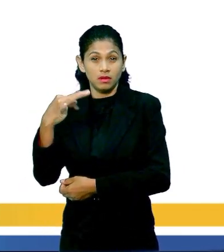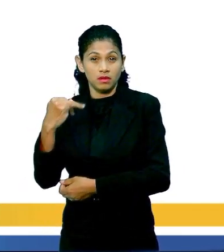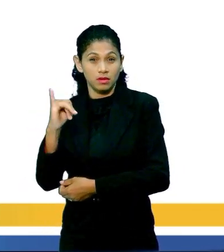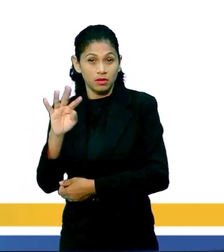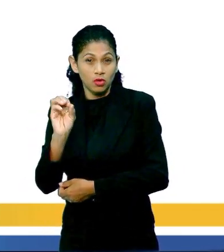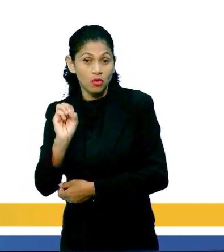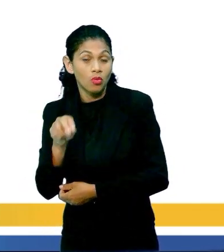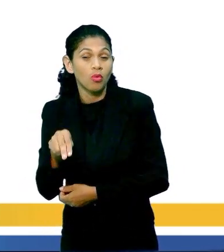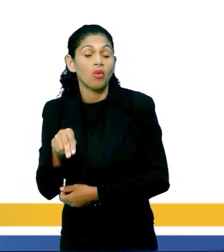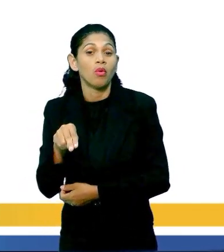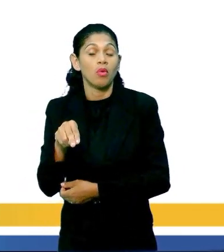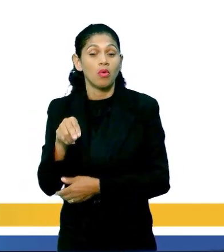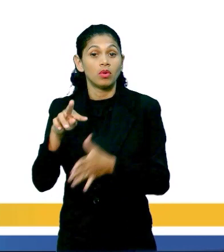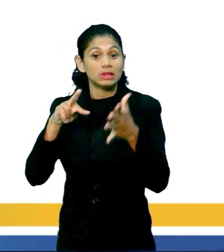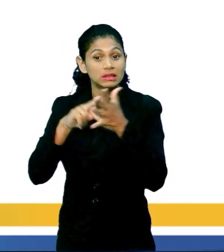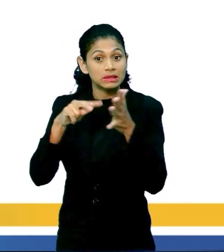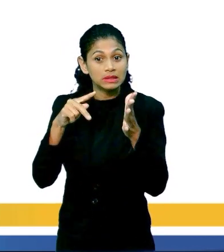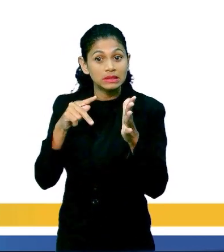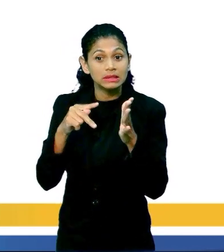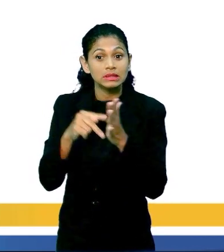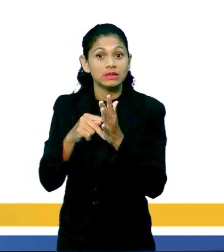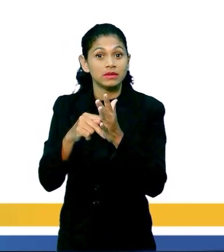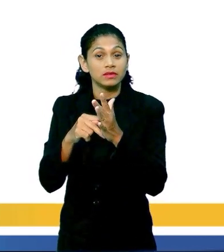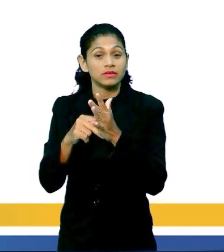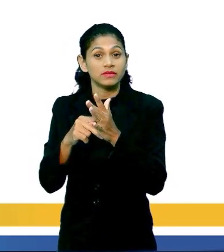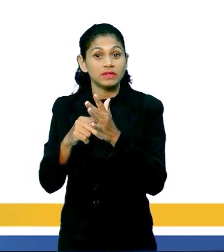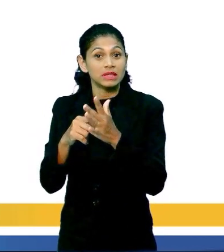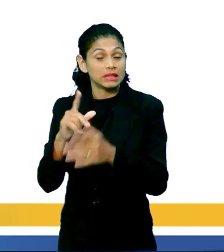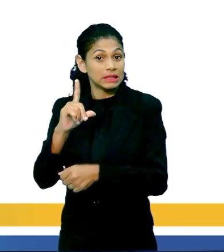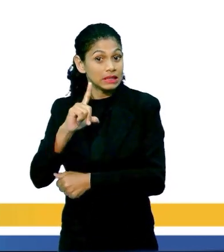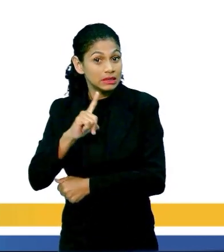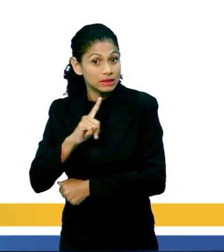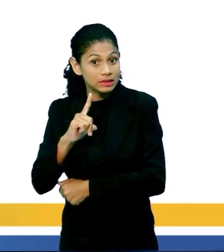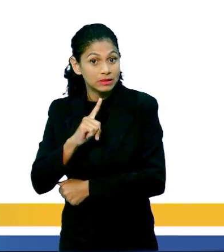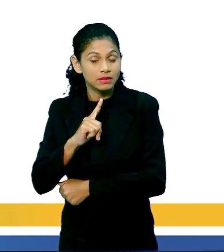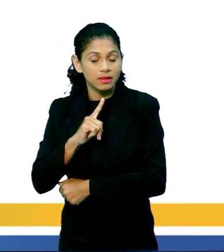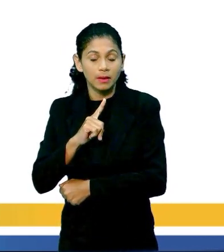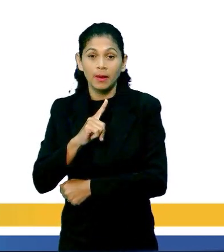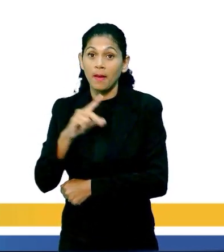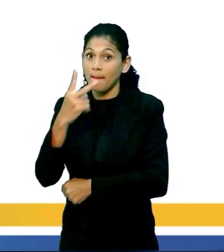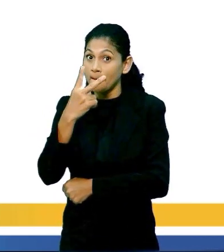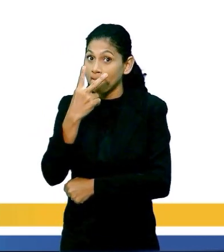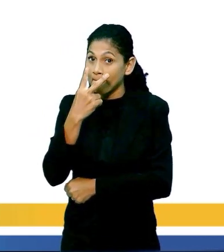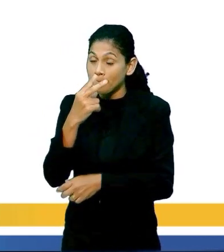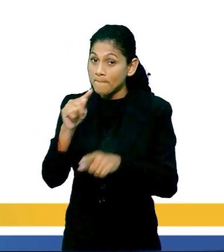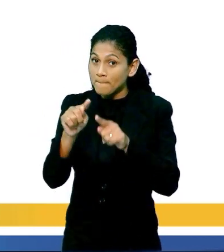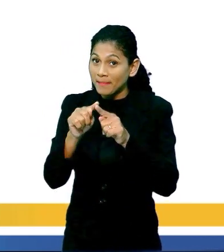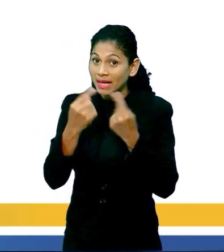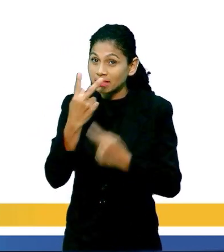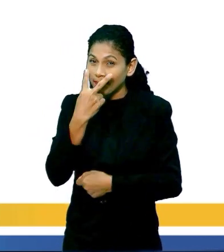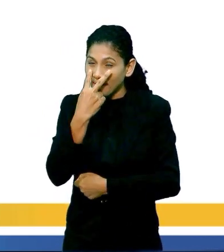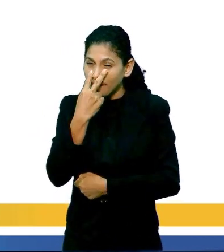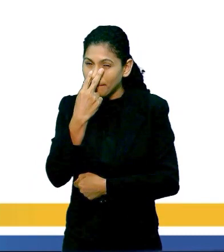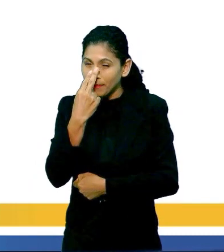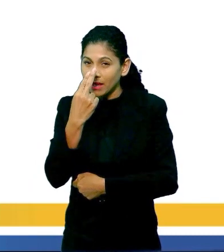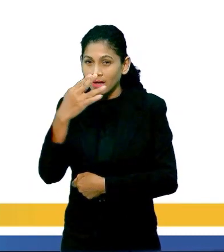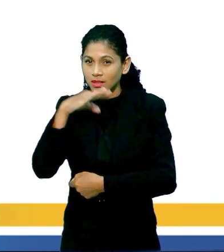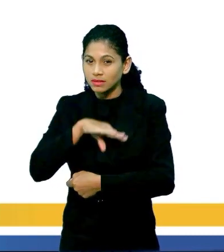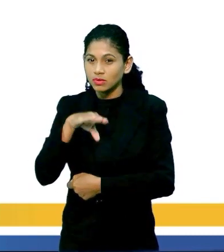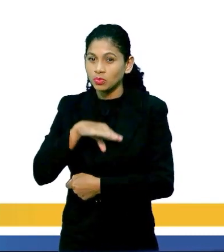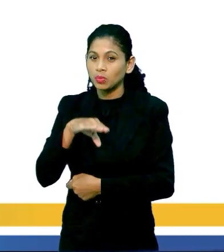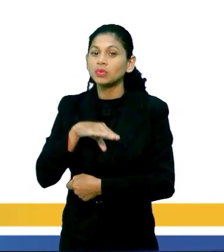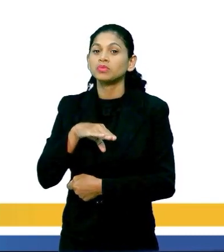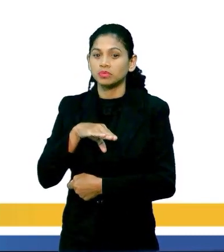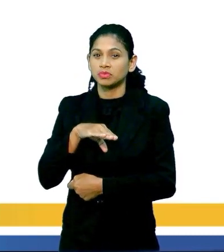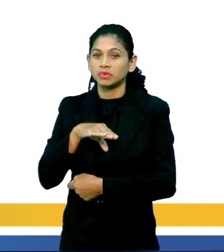porque a palavra deception, ela é muito parecida com a palavra decepção, né? Se vocês observarem ali o jeito que ela